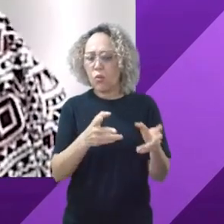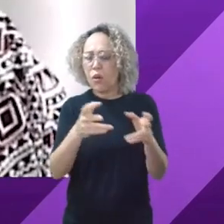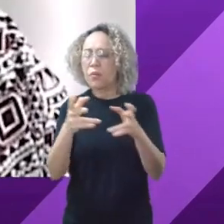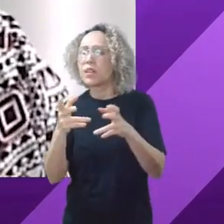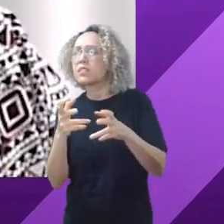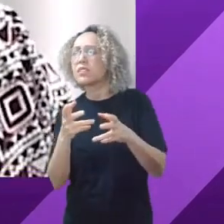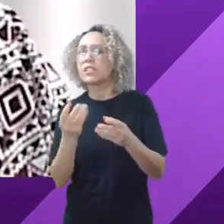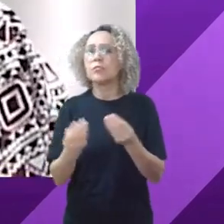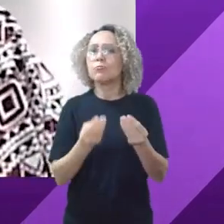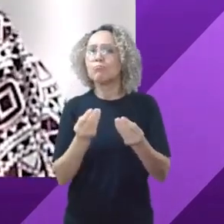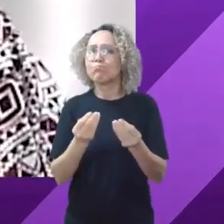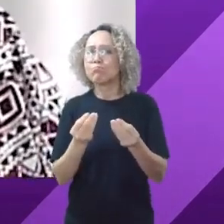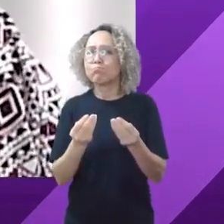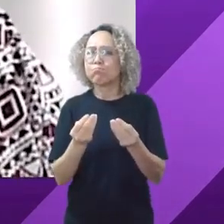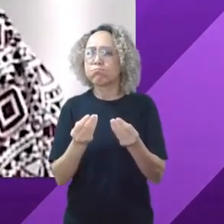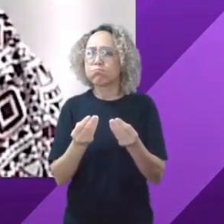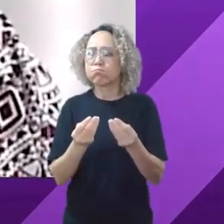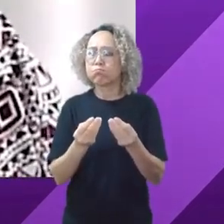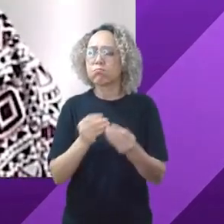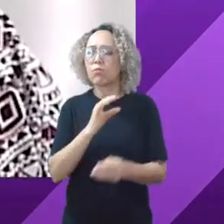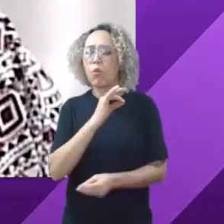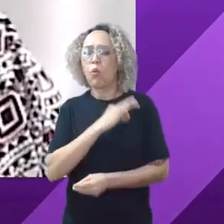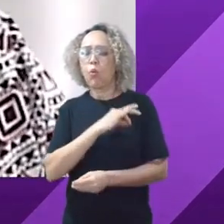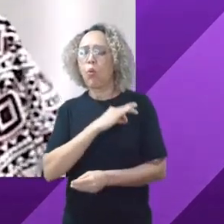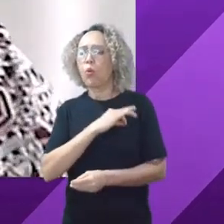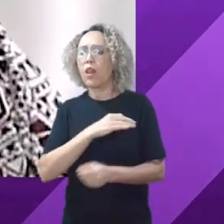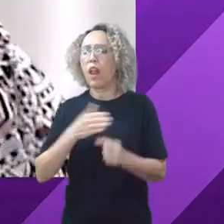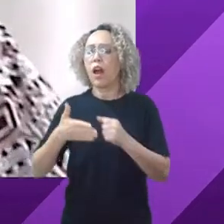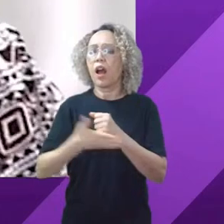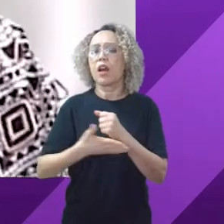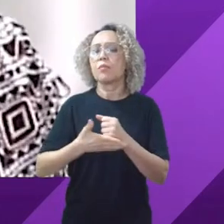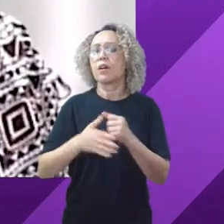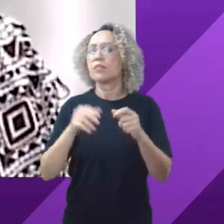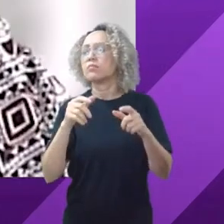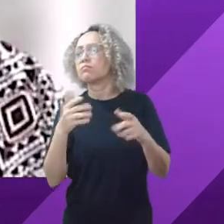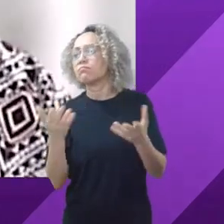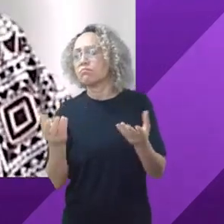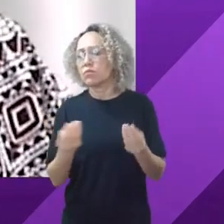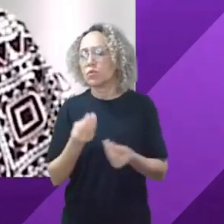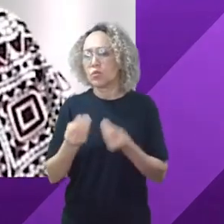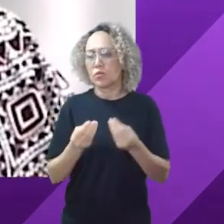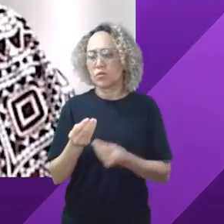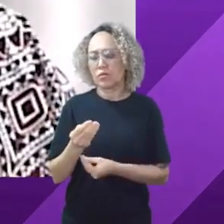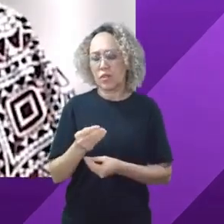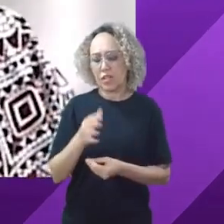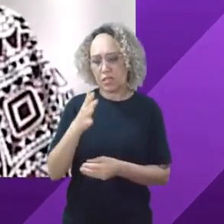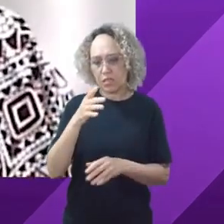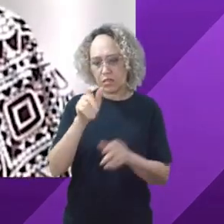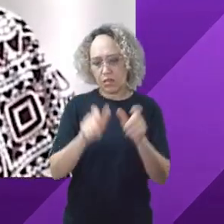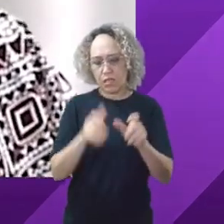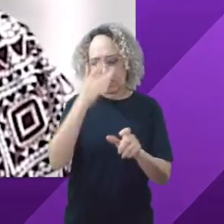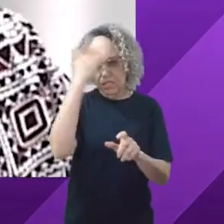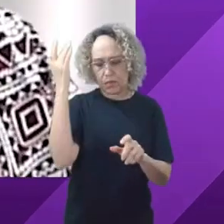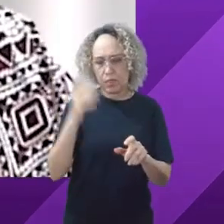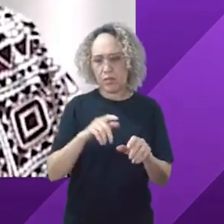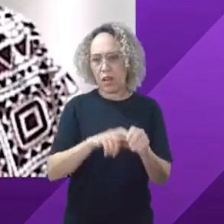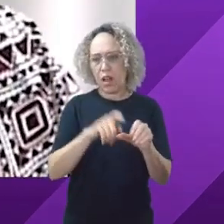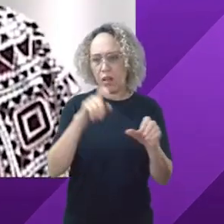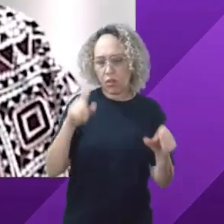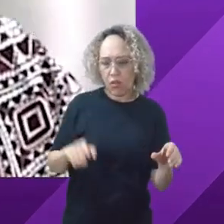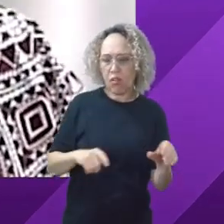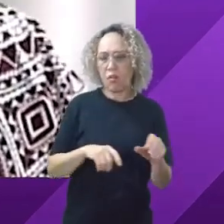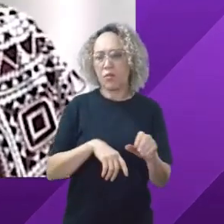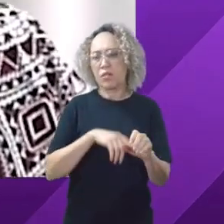onde caminha os pisos salariais. No caso dos autônomos, dos terceirizados,